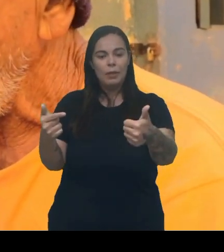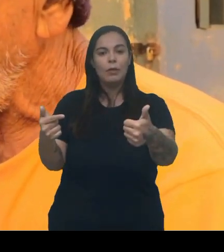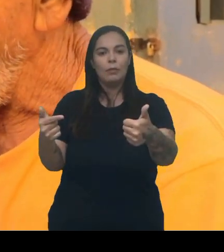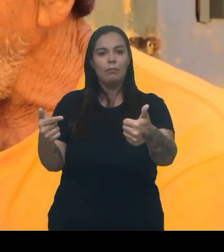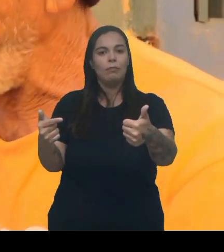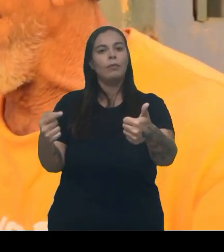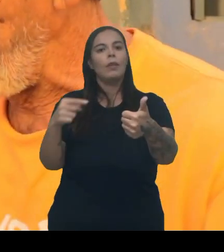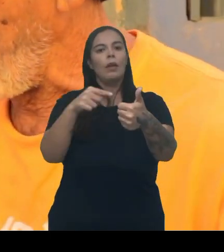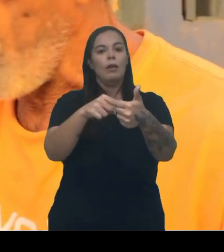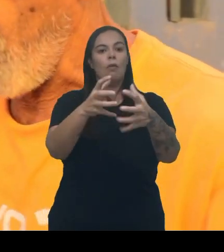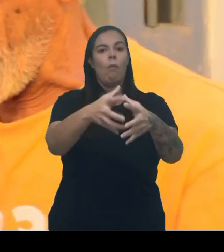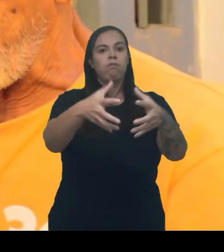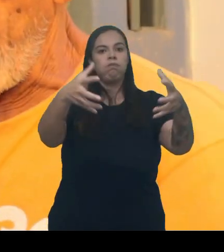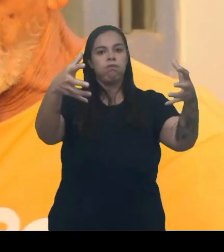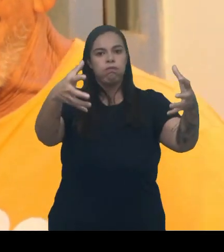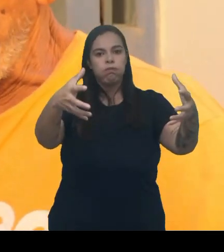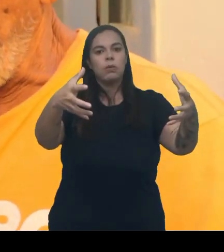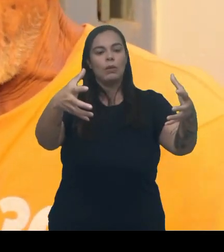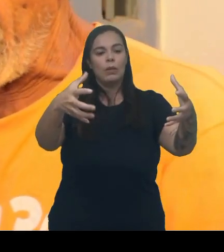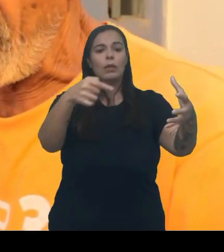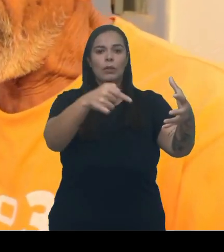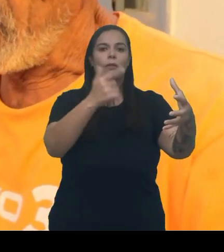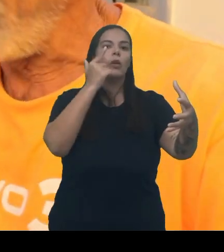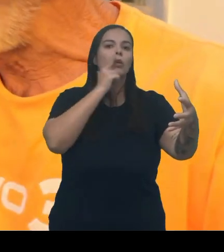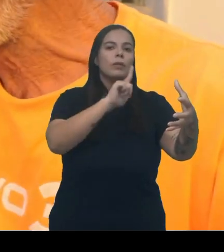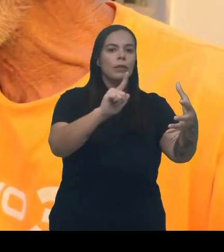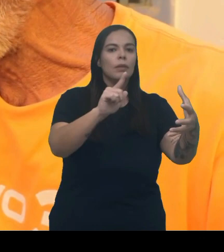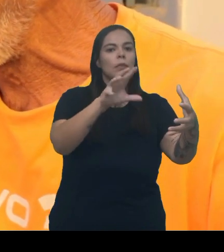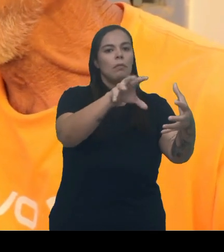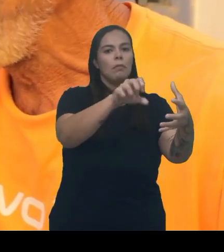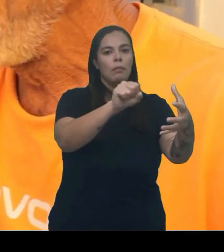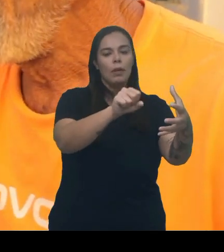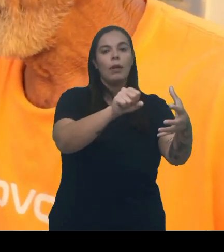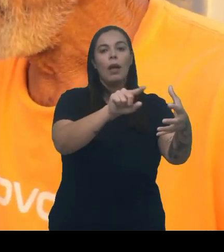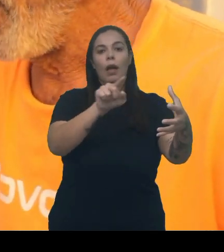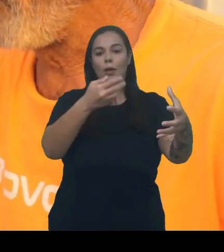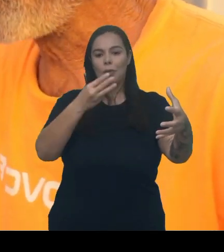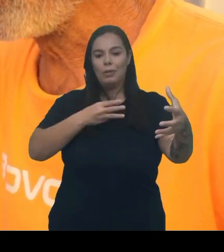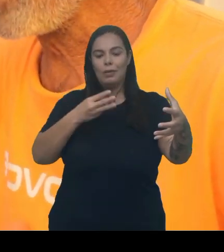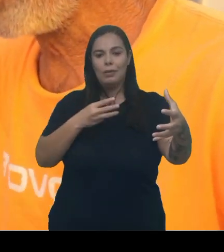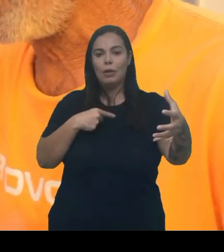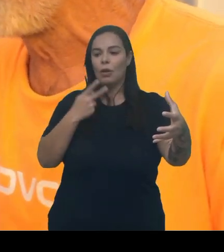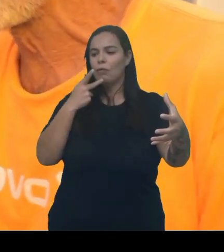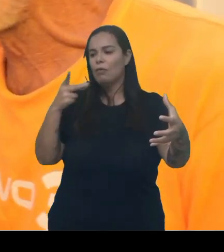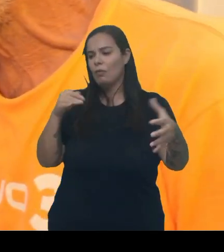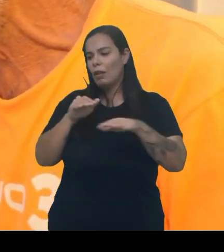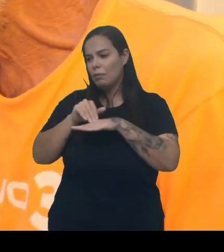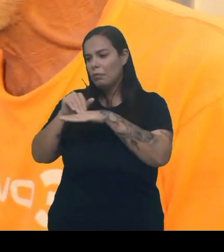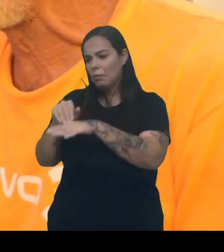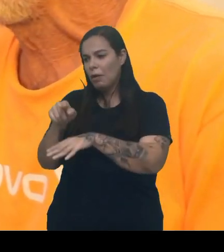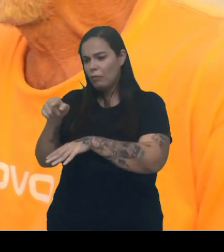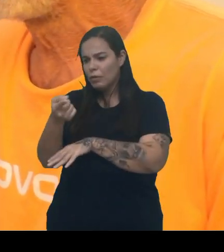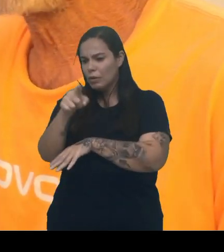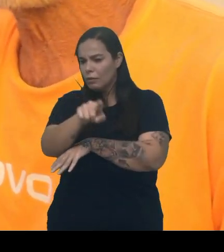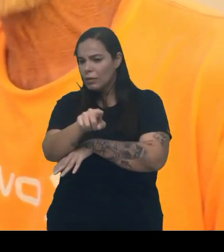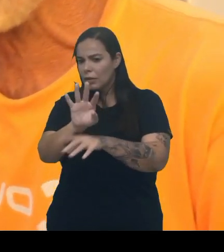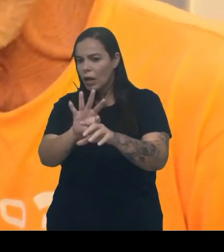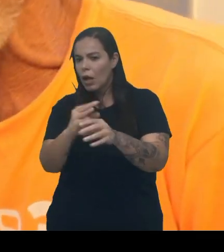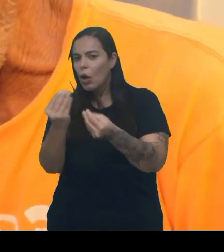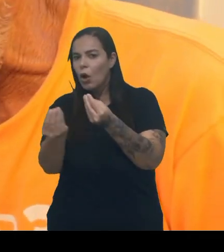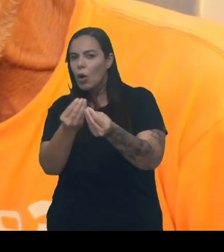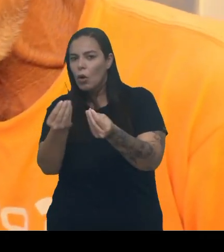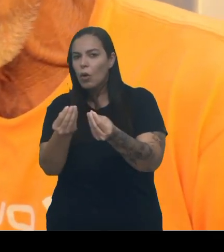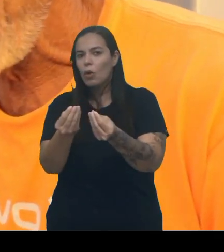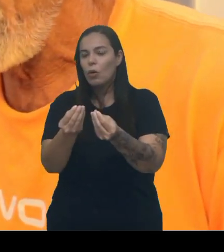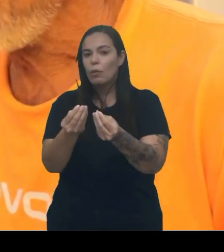primeiro, aí o primeiro, um cardume grande de tainha, ele vai cercar. Né? Eu sou o terceiro, aí eu vou chegar para você, Michele, você vai cercar